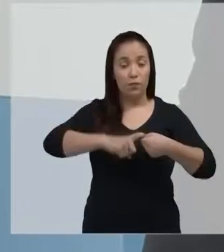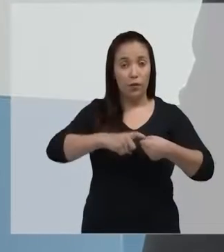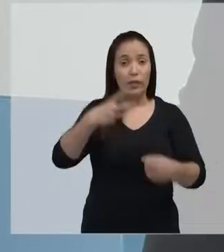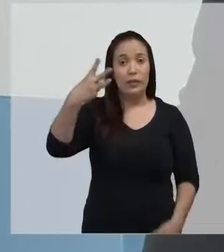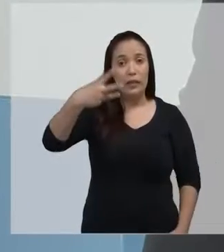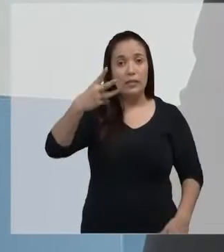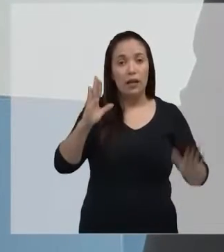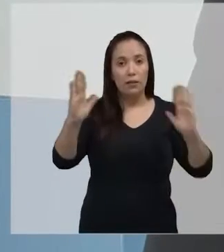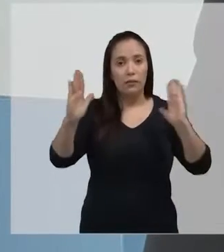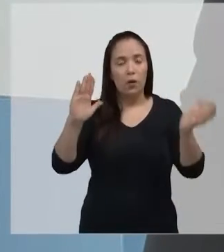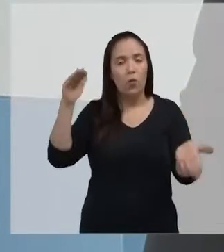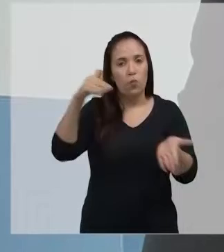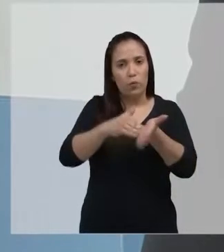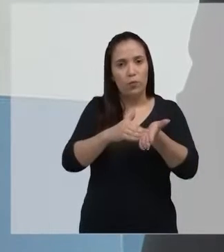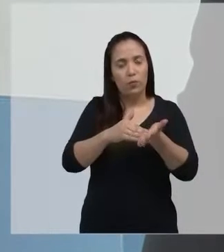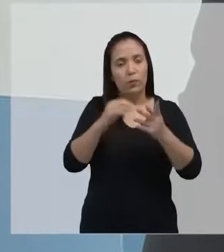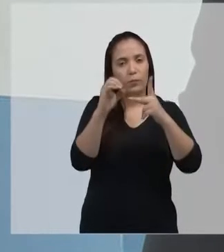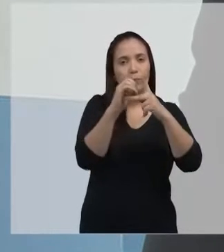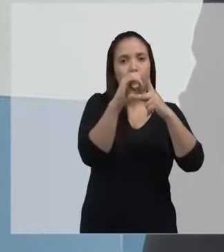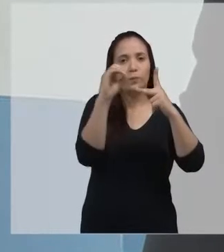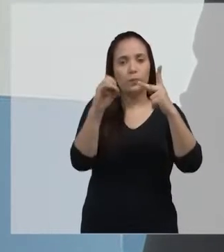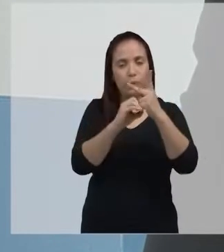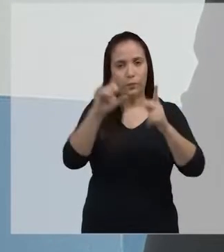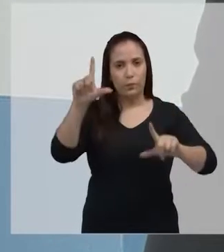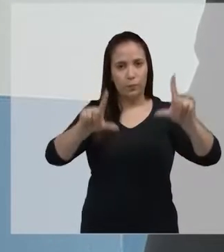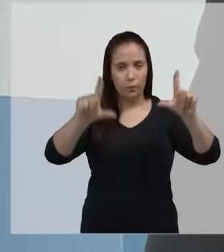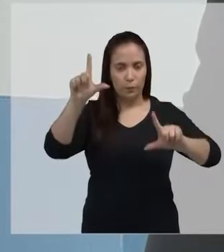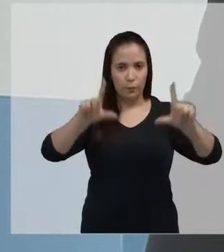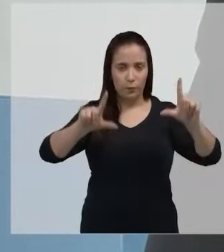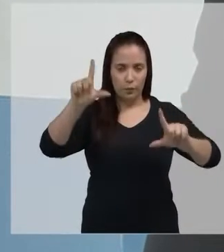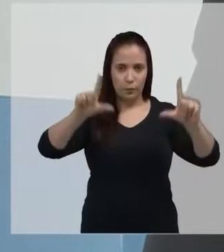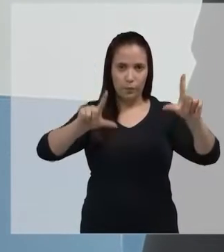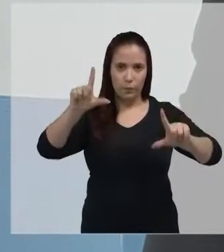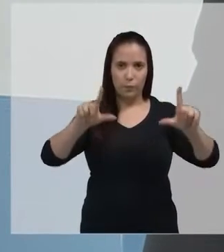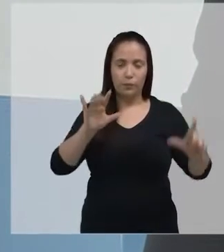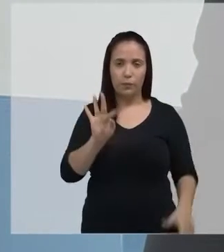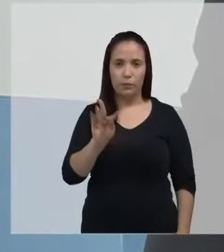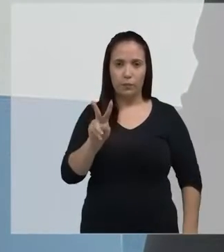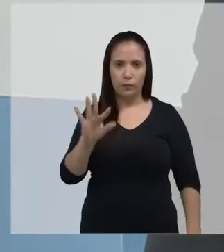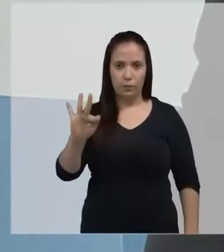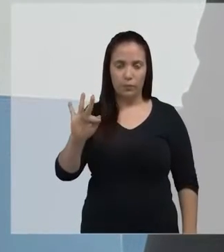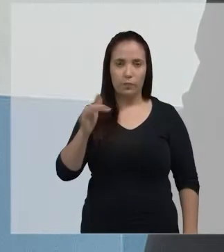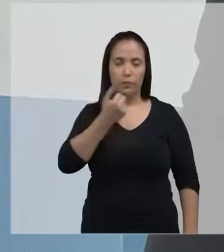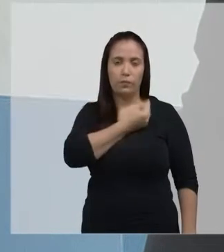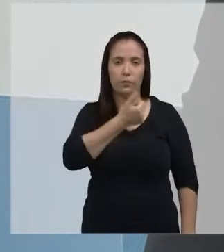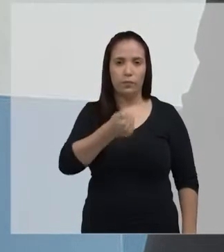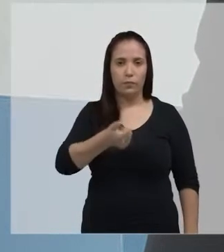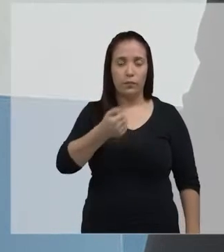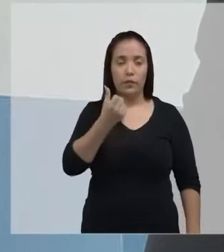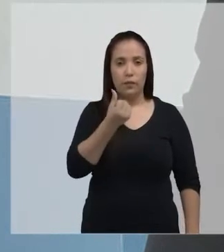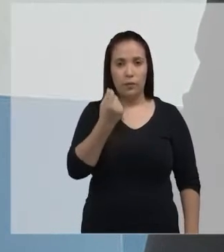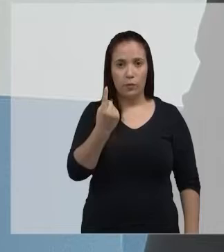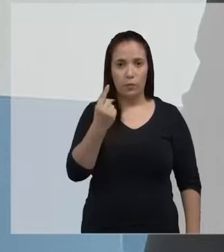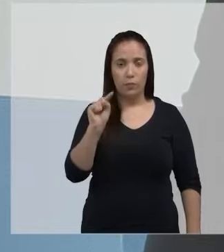Estamos de volta com o terceiro e último bloco do nosso programa Pela Ordem na sua TV Fortaleza,